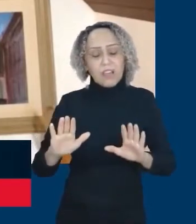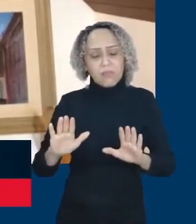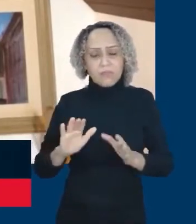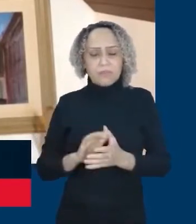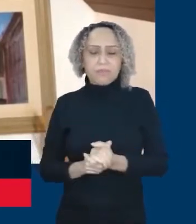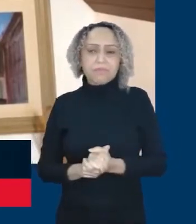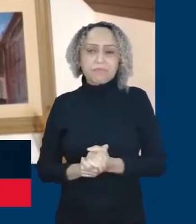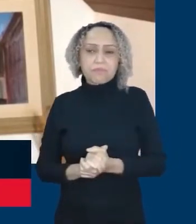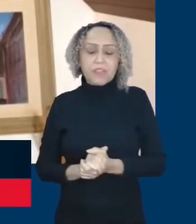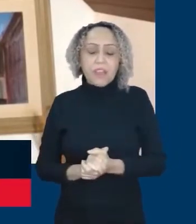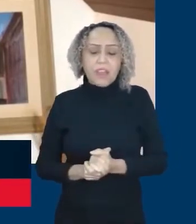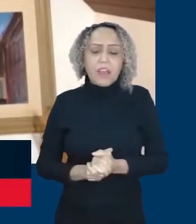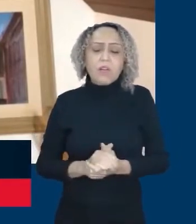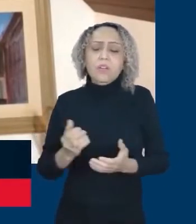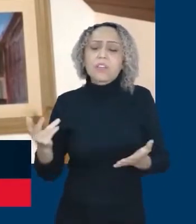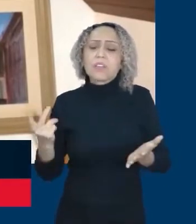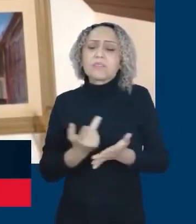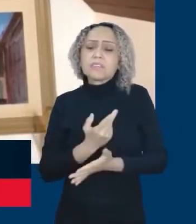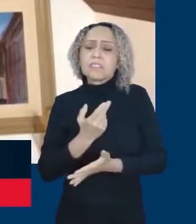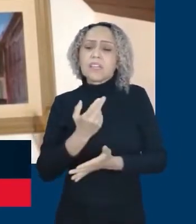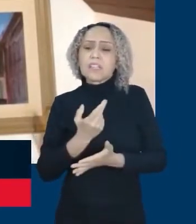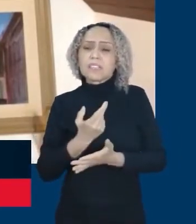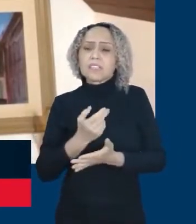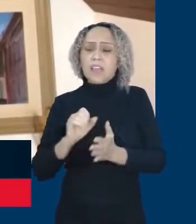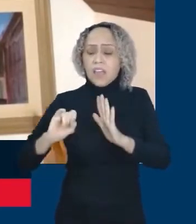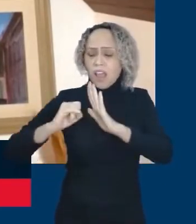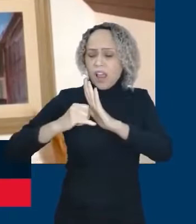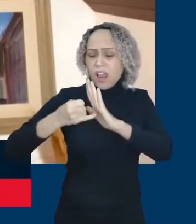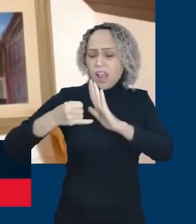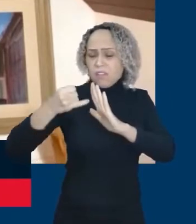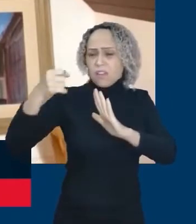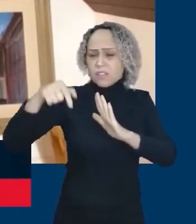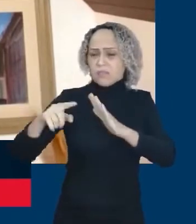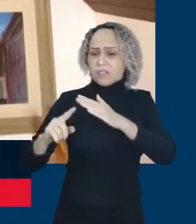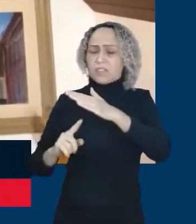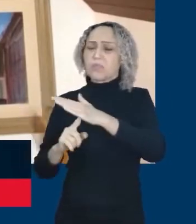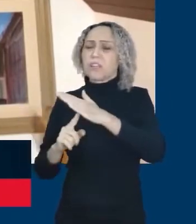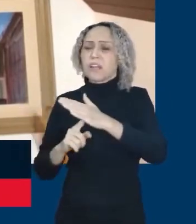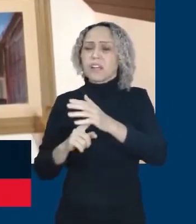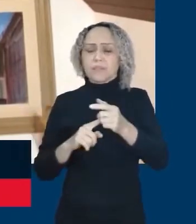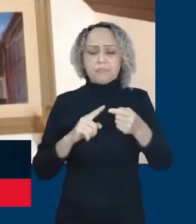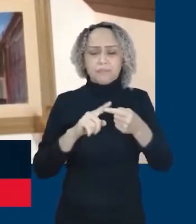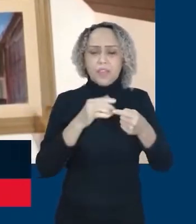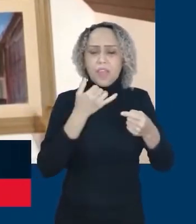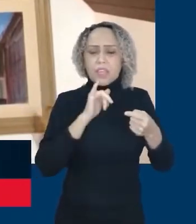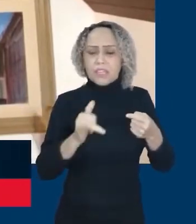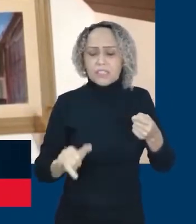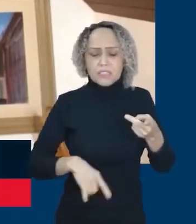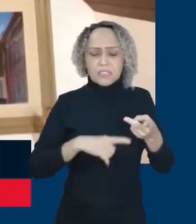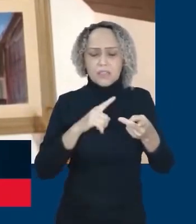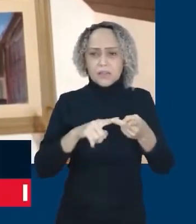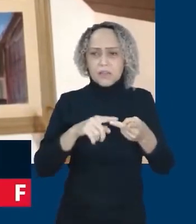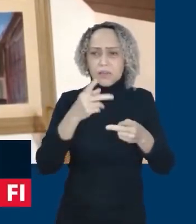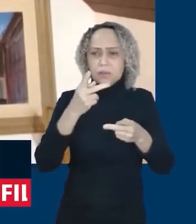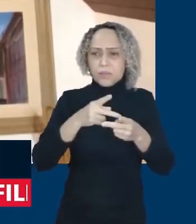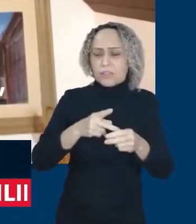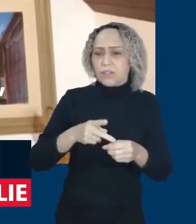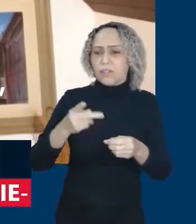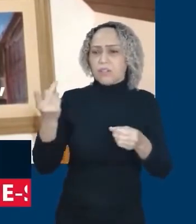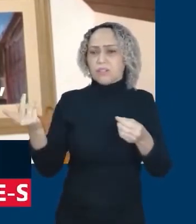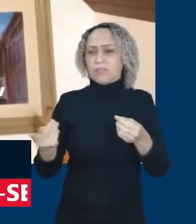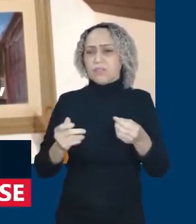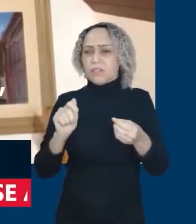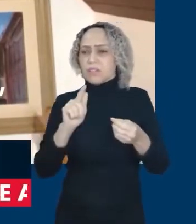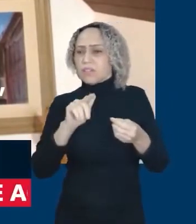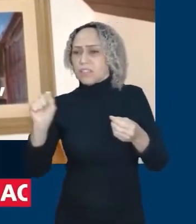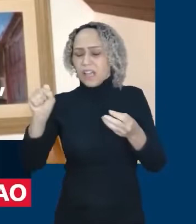ela é puxada pelos preços públicos. Energia elétrica, né? Petróleo, gás, água.